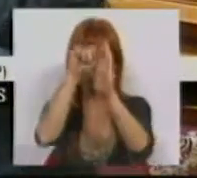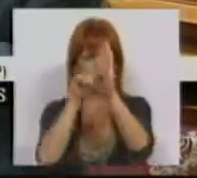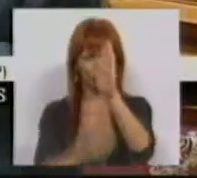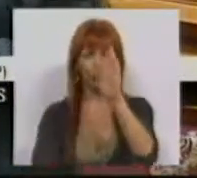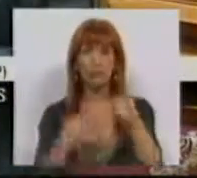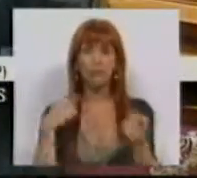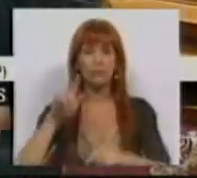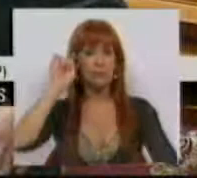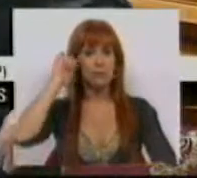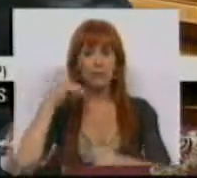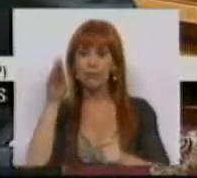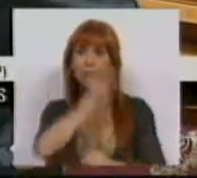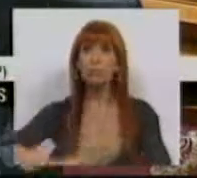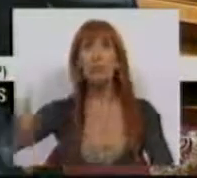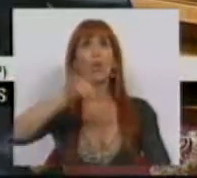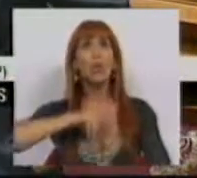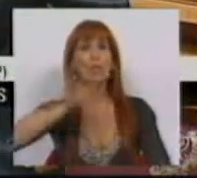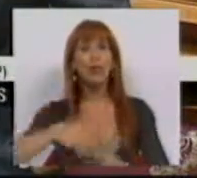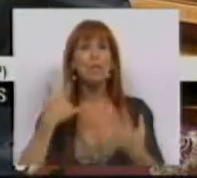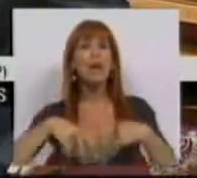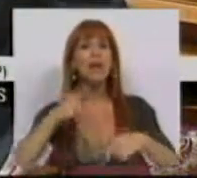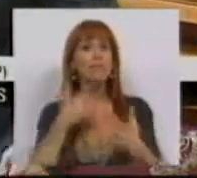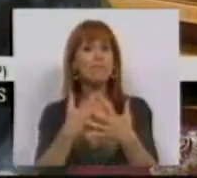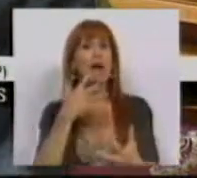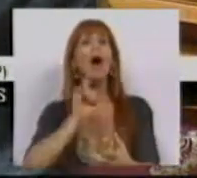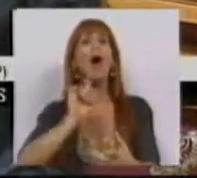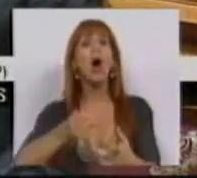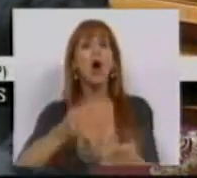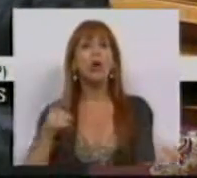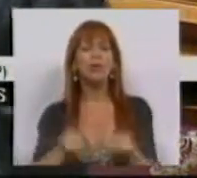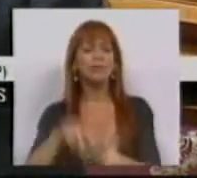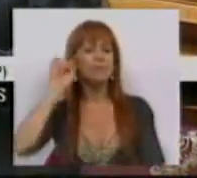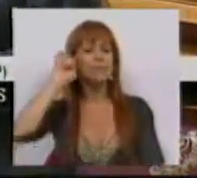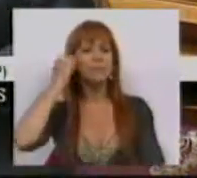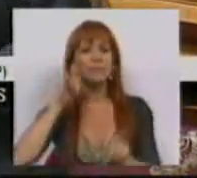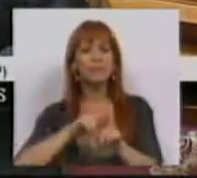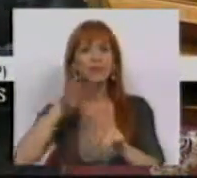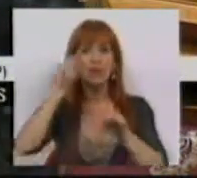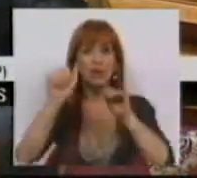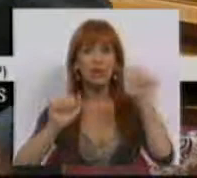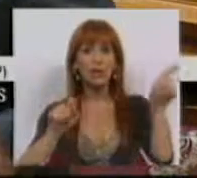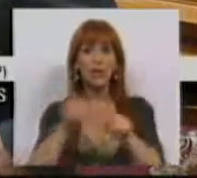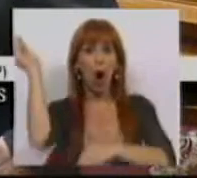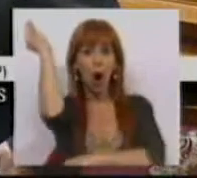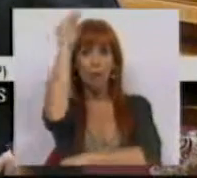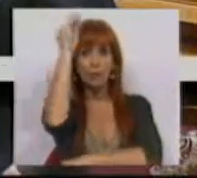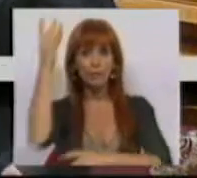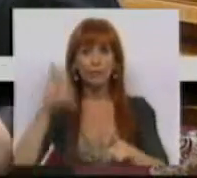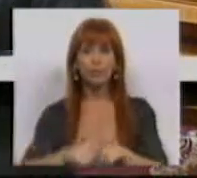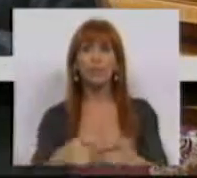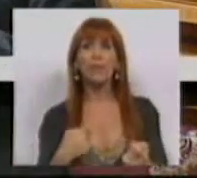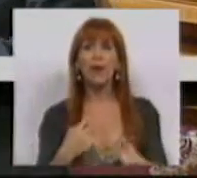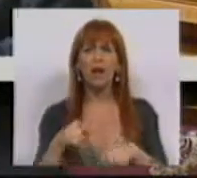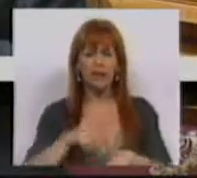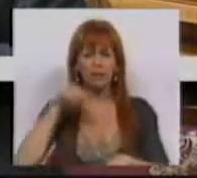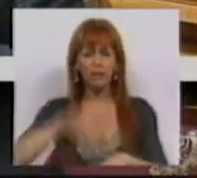que afeta todo o território, mas de uma forma mais intensa afeta os distritos do interior. E há